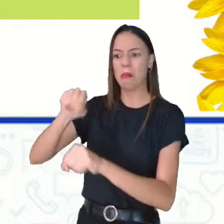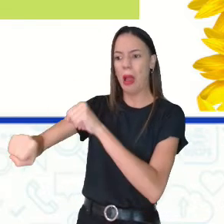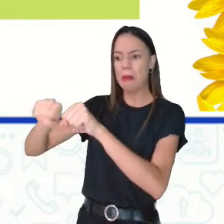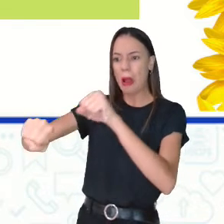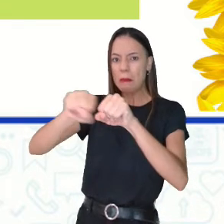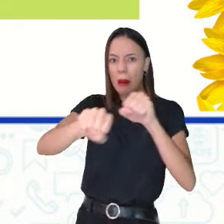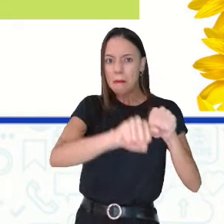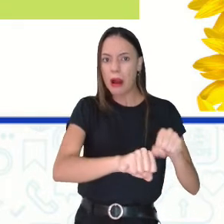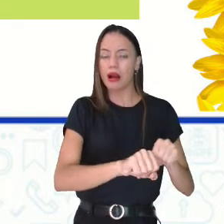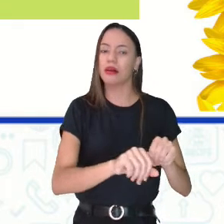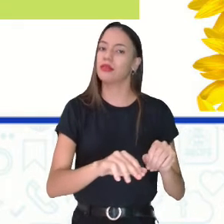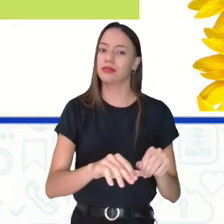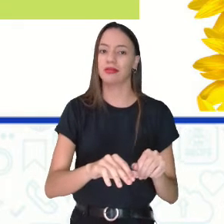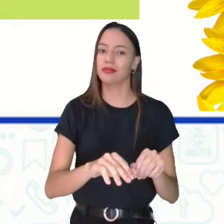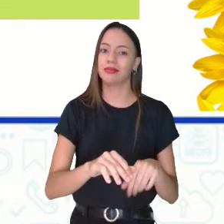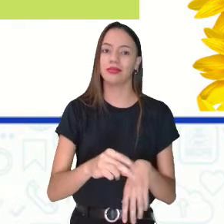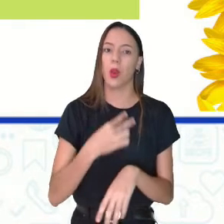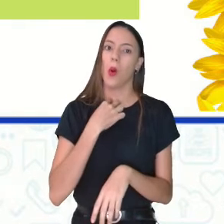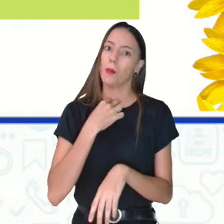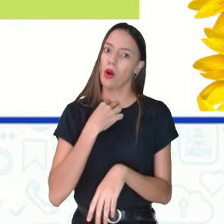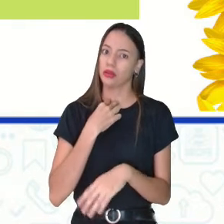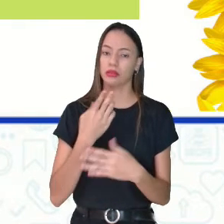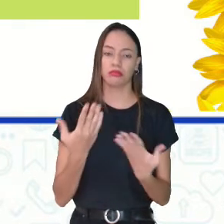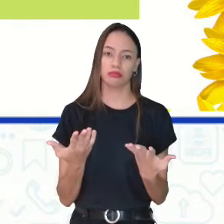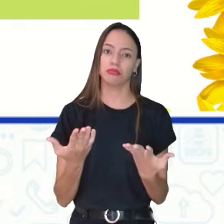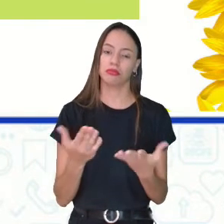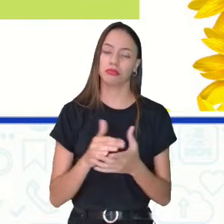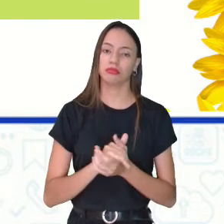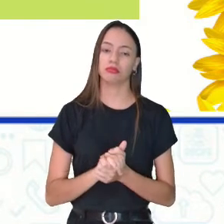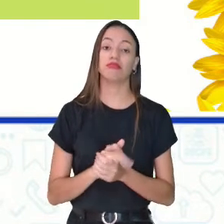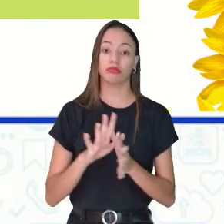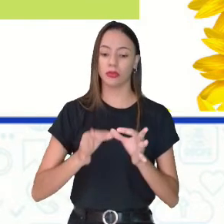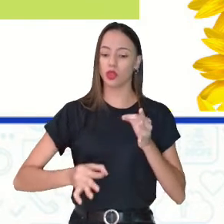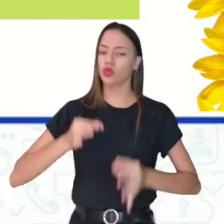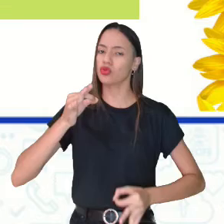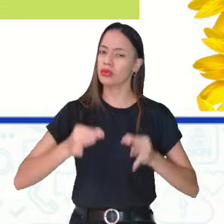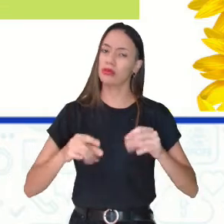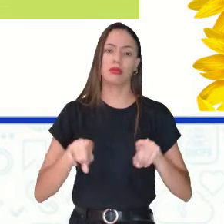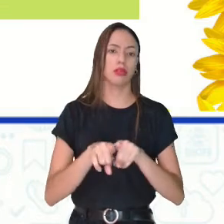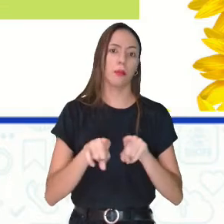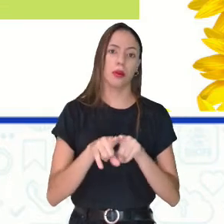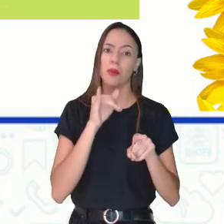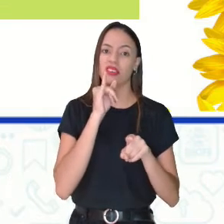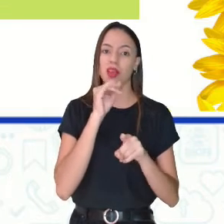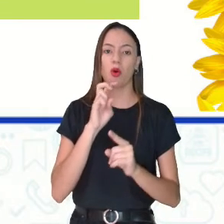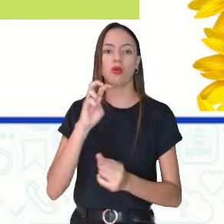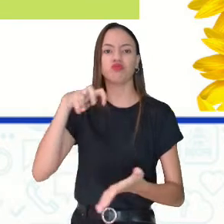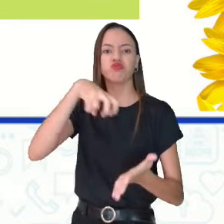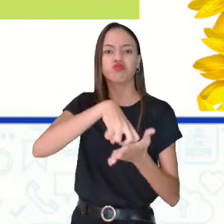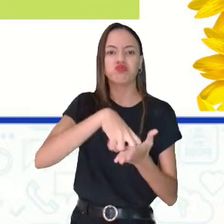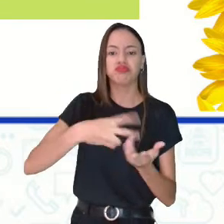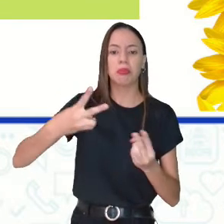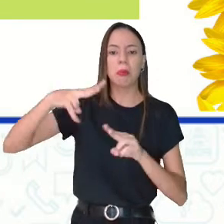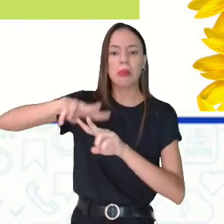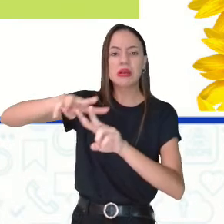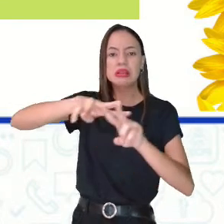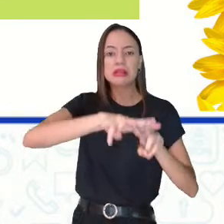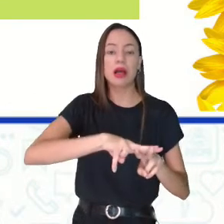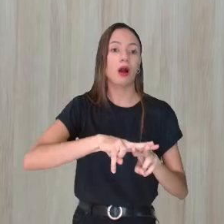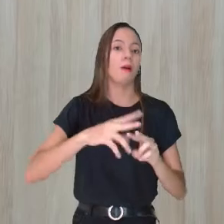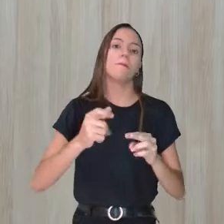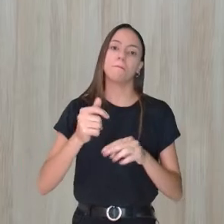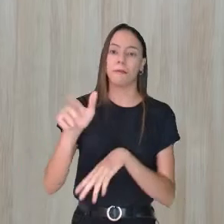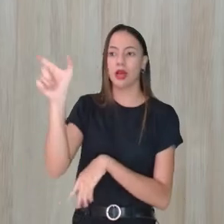né, realmente, tem que ser o último caso. Então, na justiça também é assim, né? Condenação de uma pessoa tem que